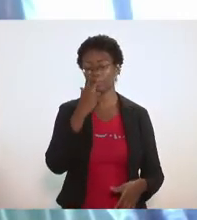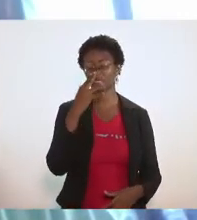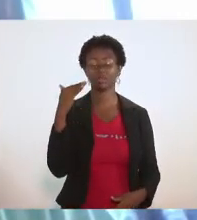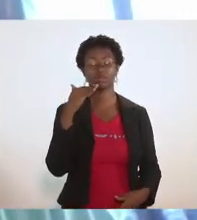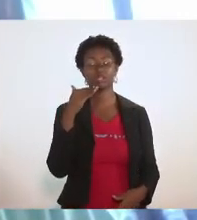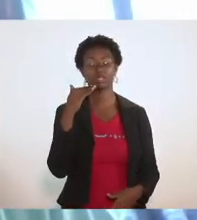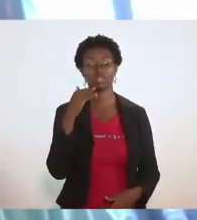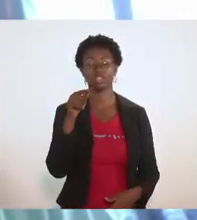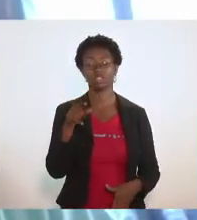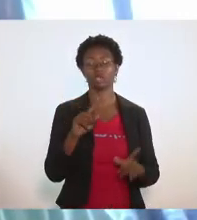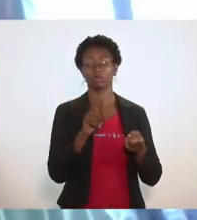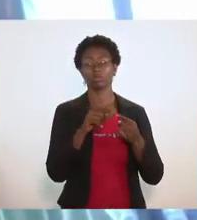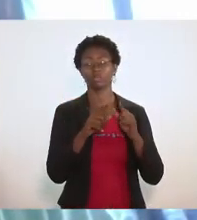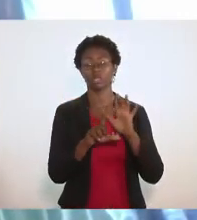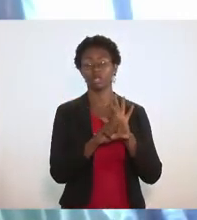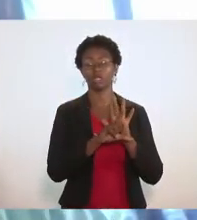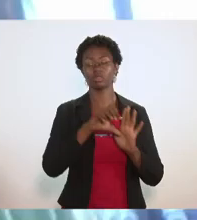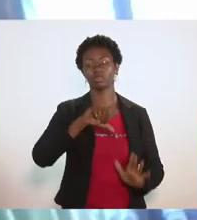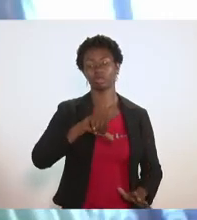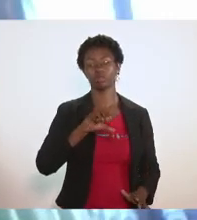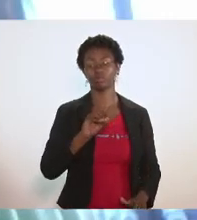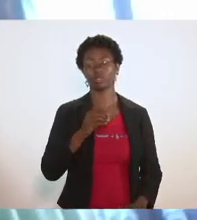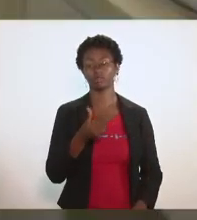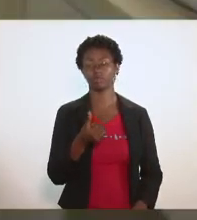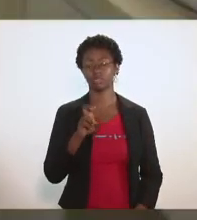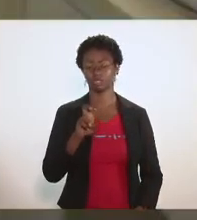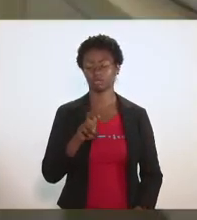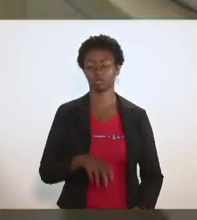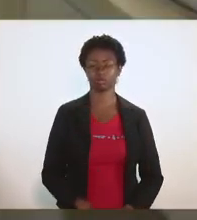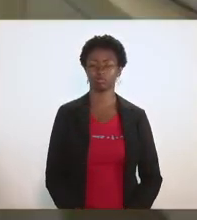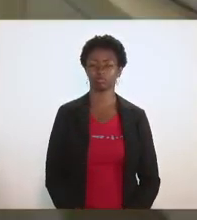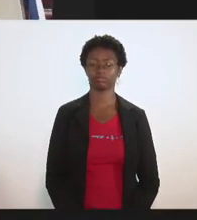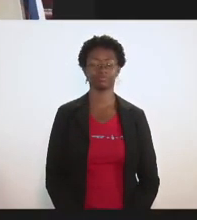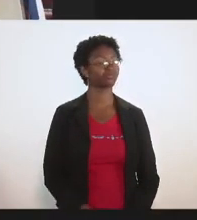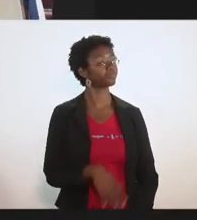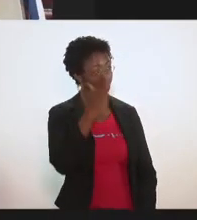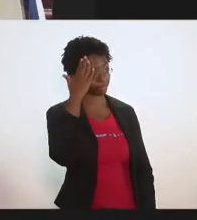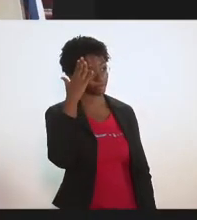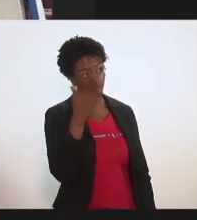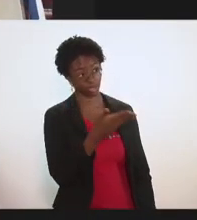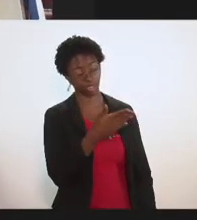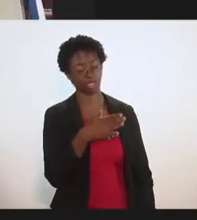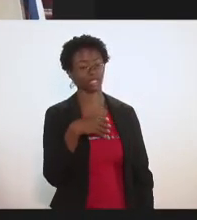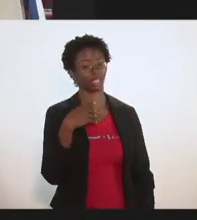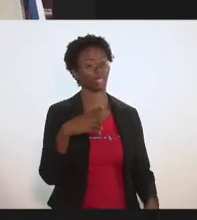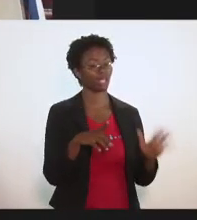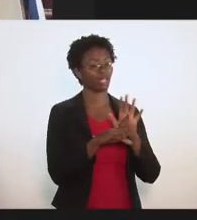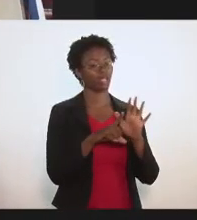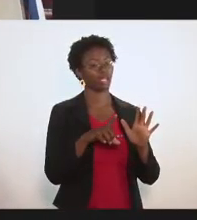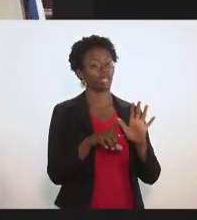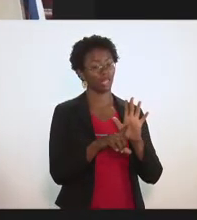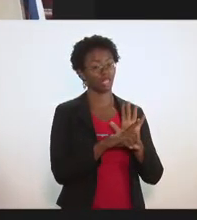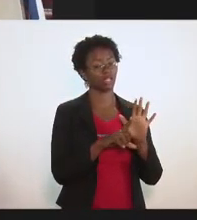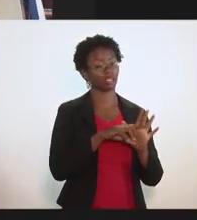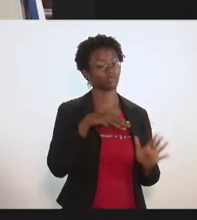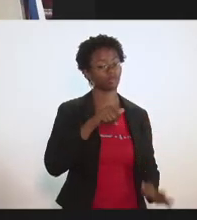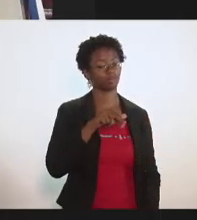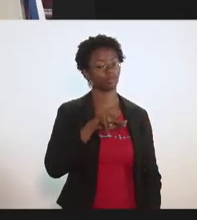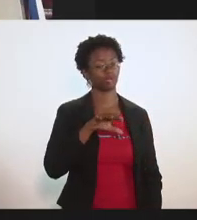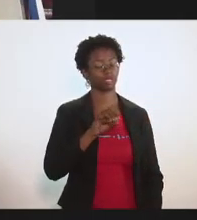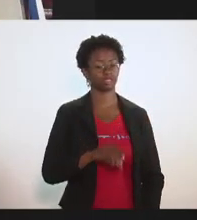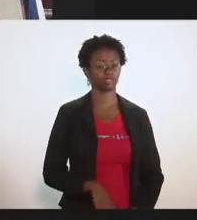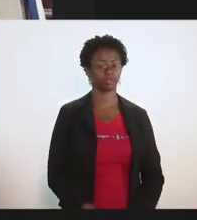9.065, de outubro de 2020, que dispõe sobre alienação onerosa de armamento, acautelamento aos servidores de